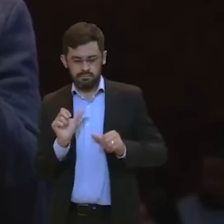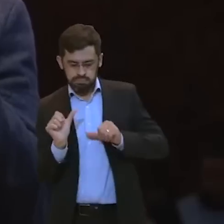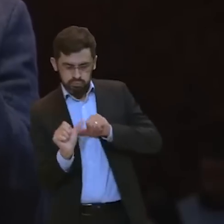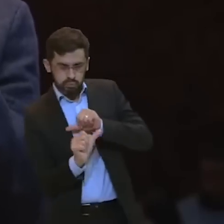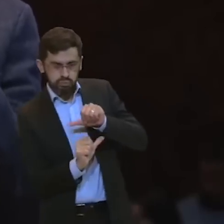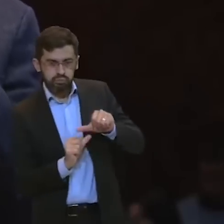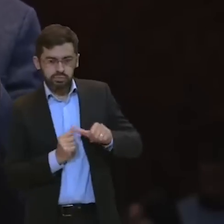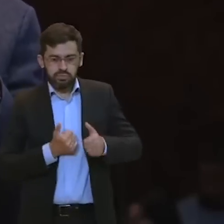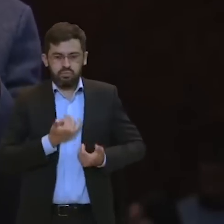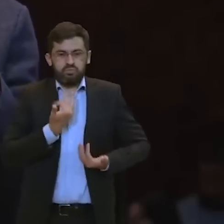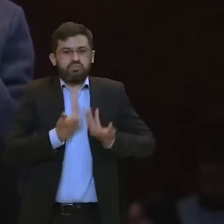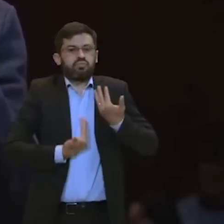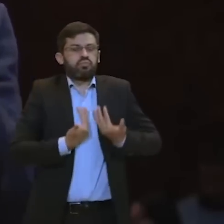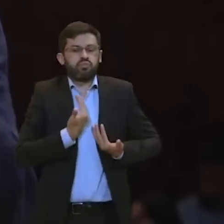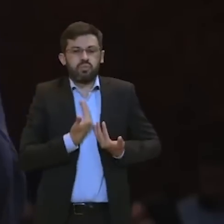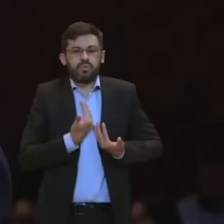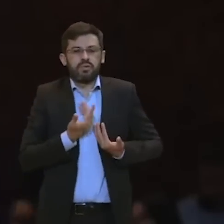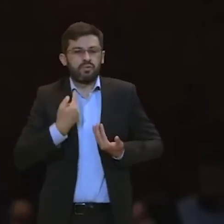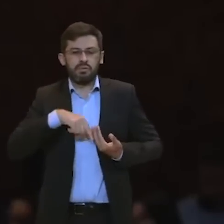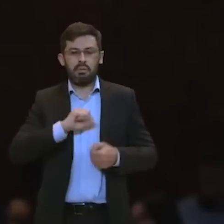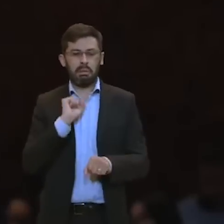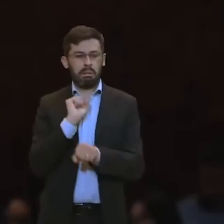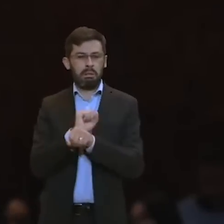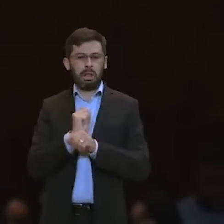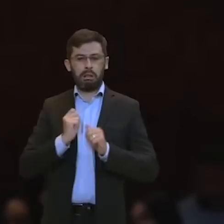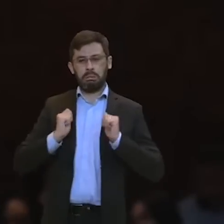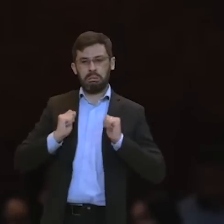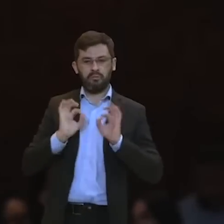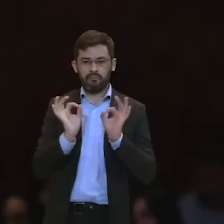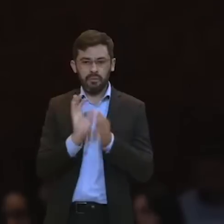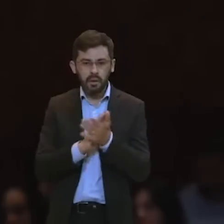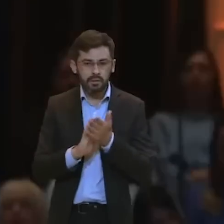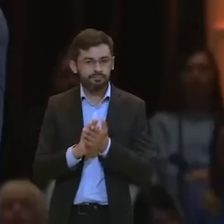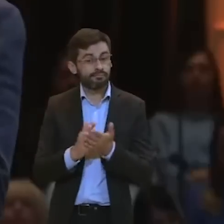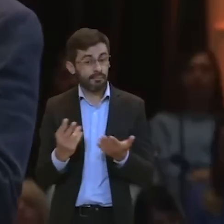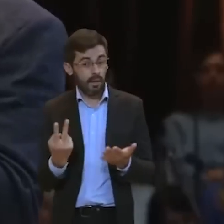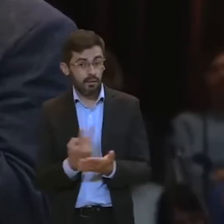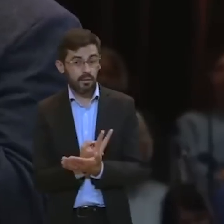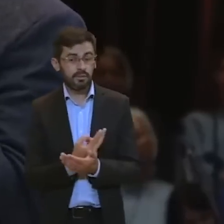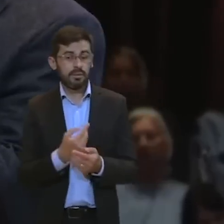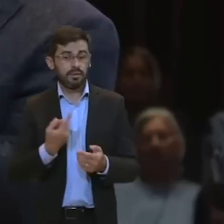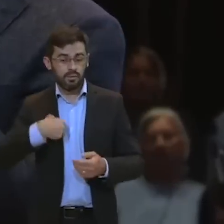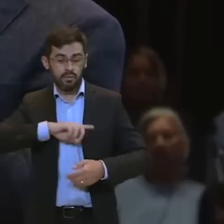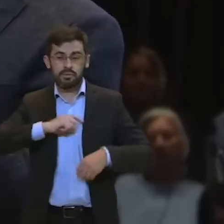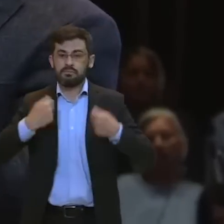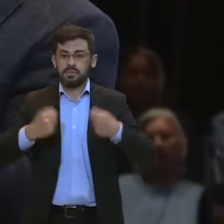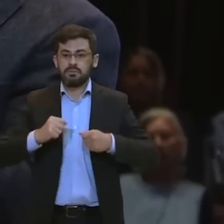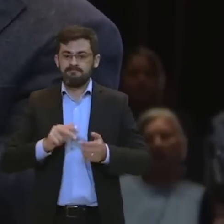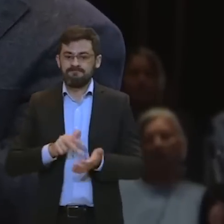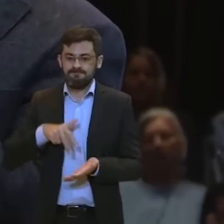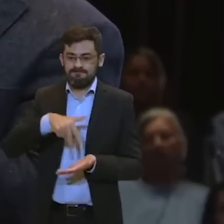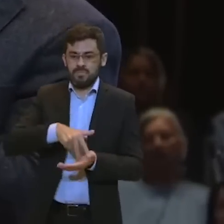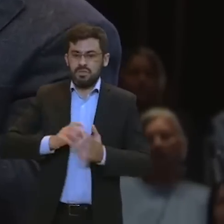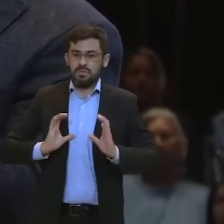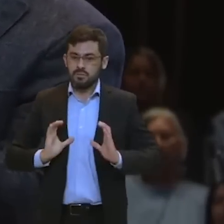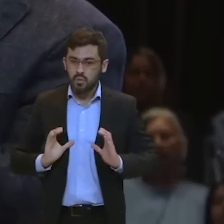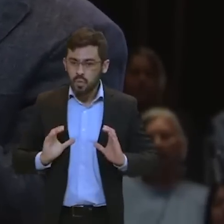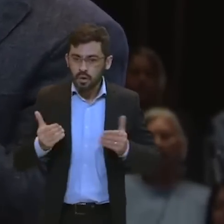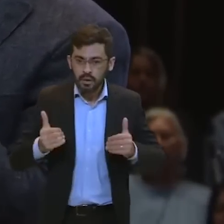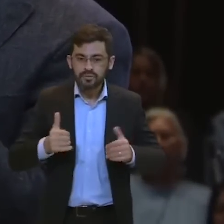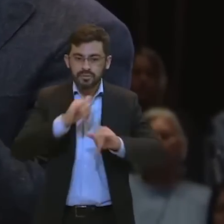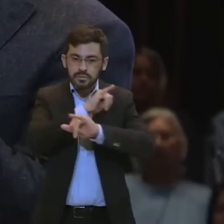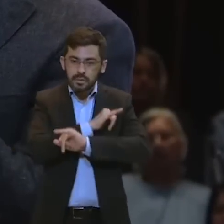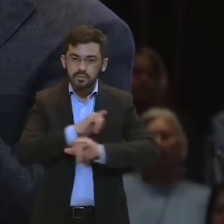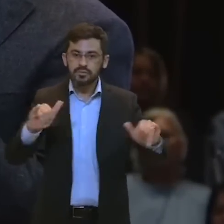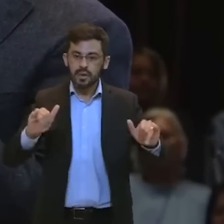um desejo de mudança, alguma coisa está errada. Então eu vim aqui hoje perturbar você.